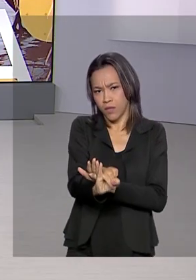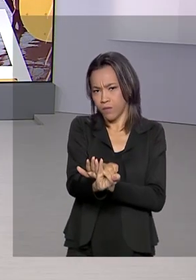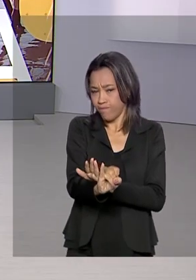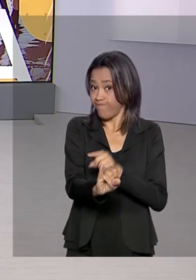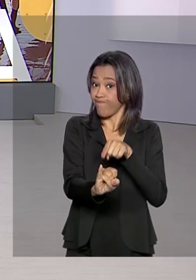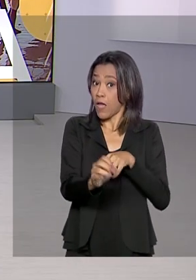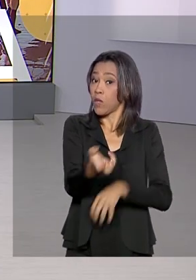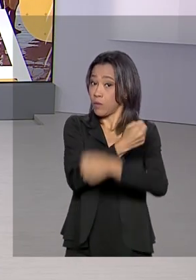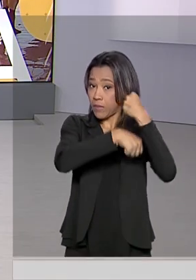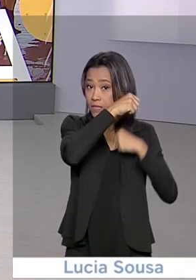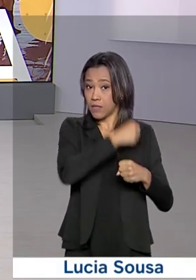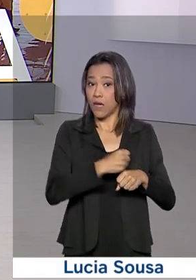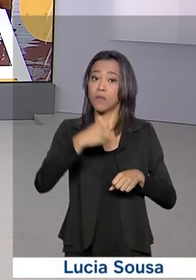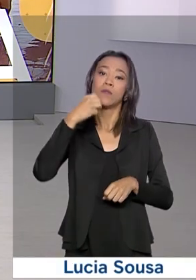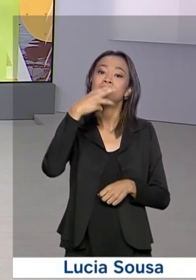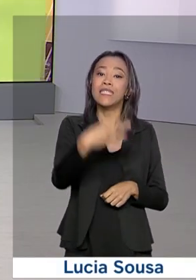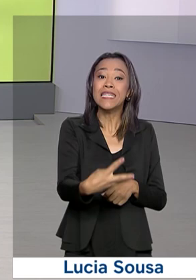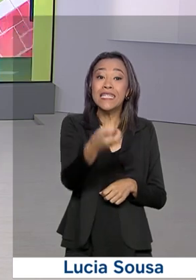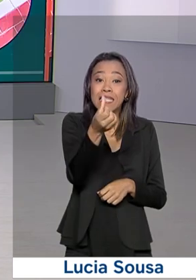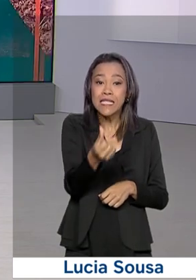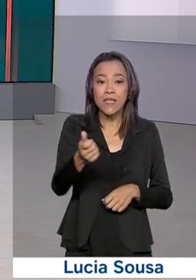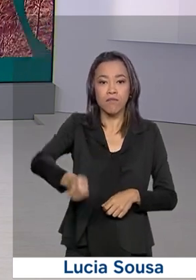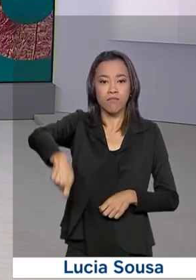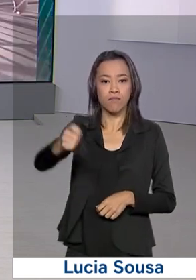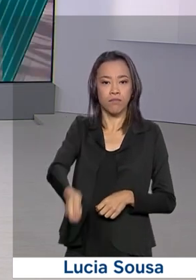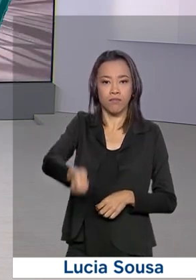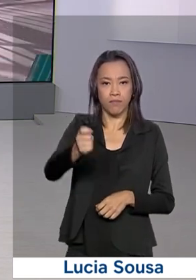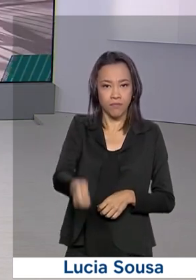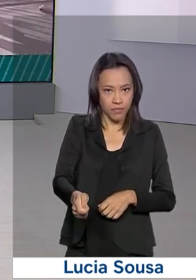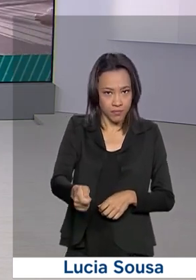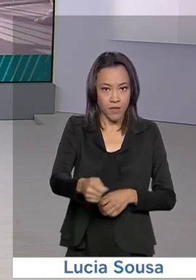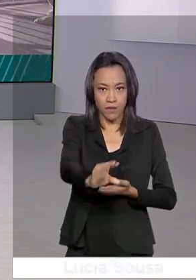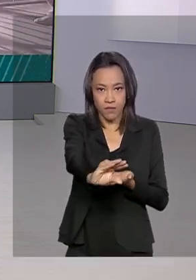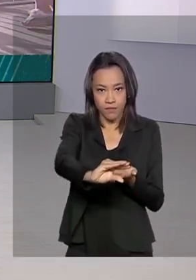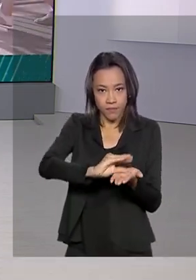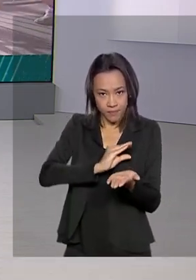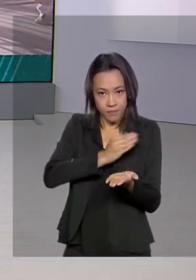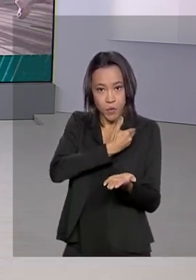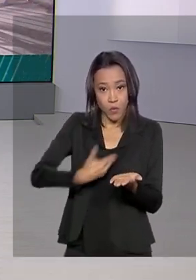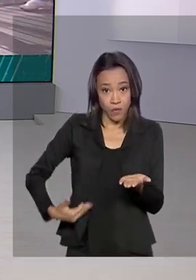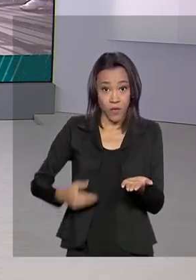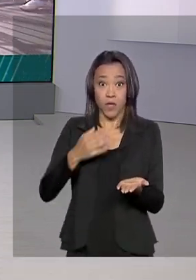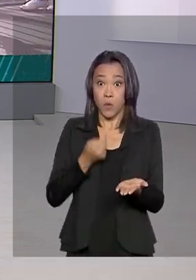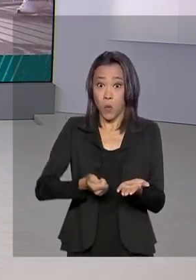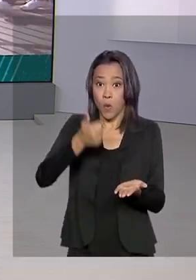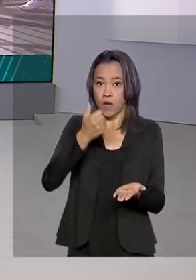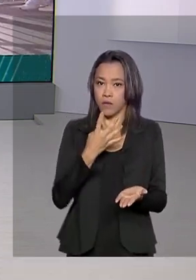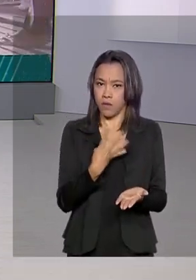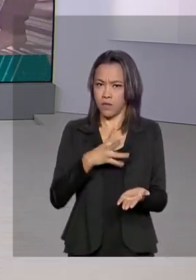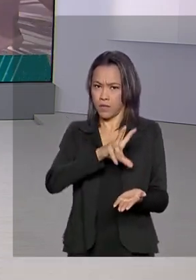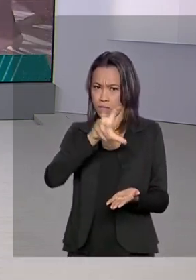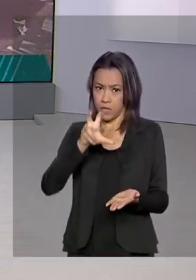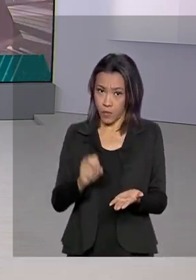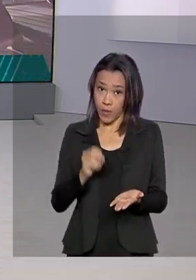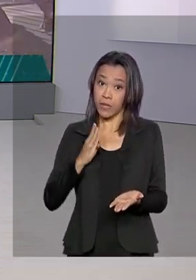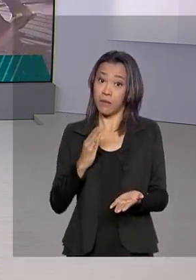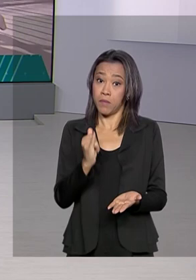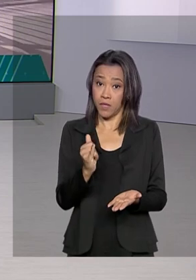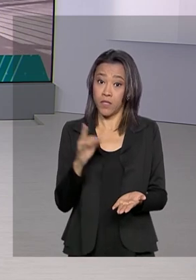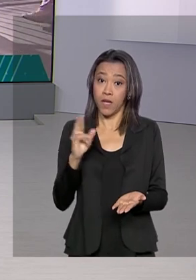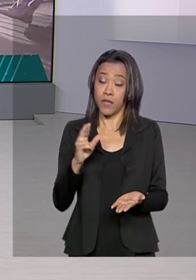ano passado 36 leões garantiram ao governo quase 450 milhões de reais em projetos de